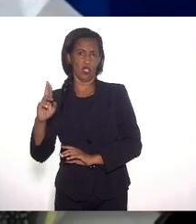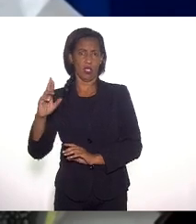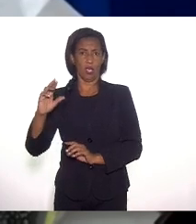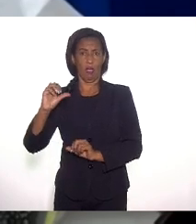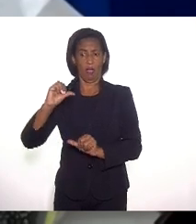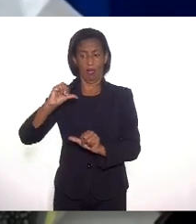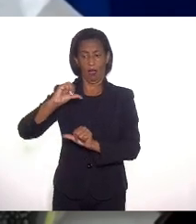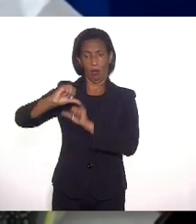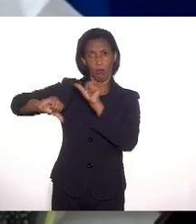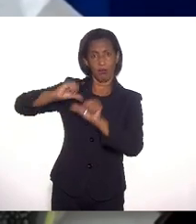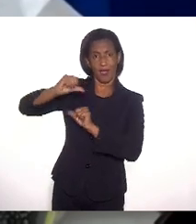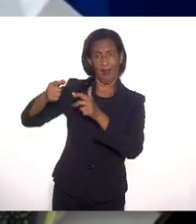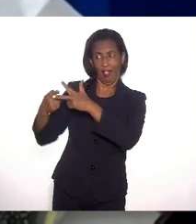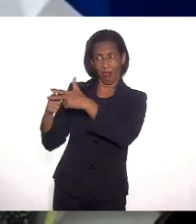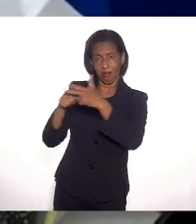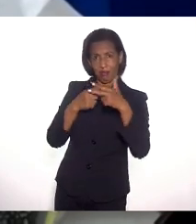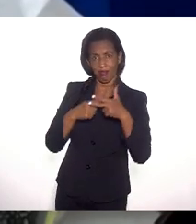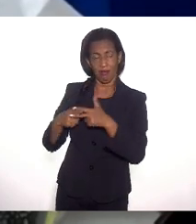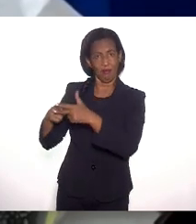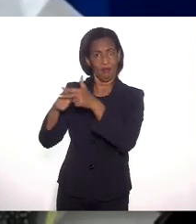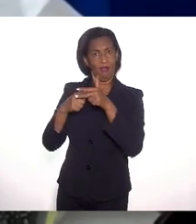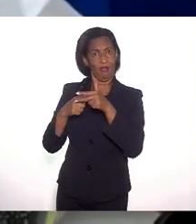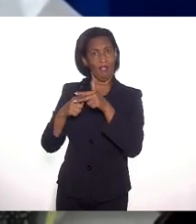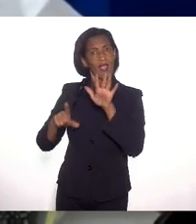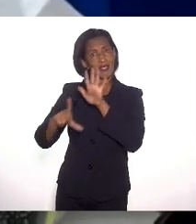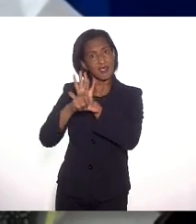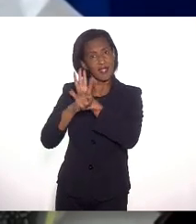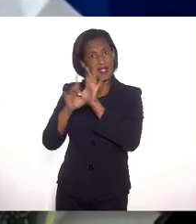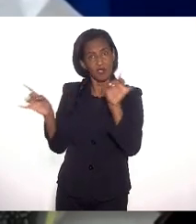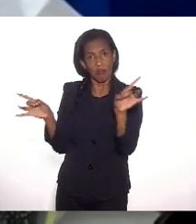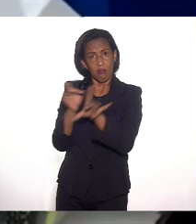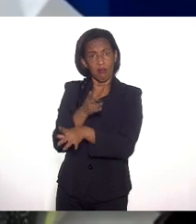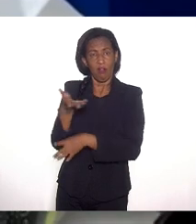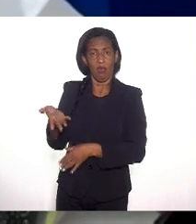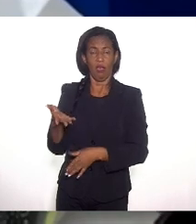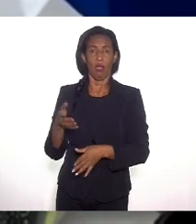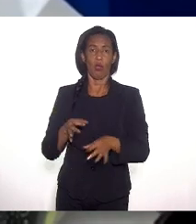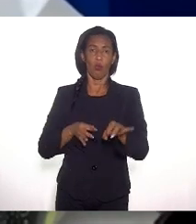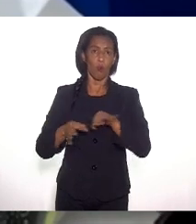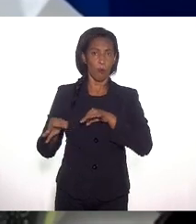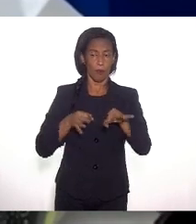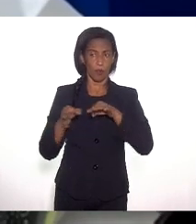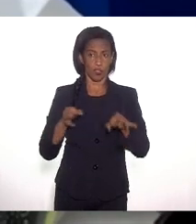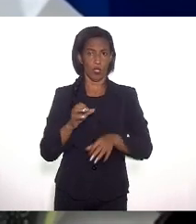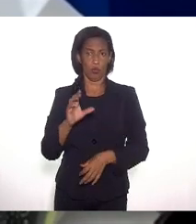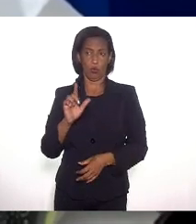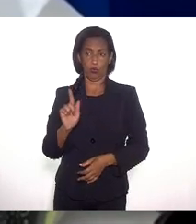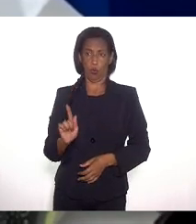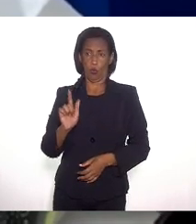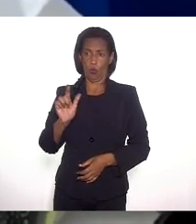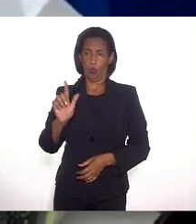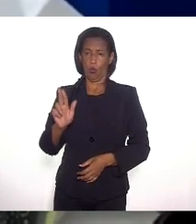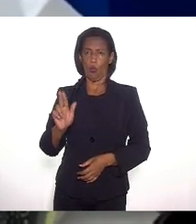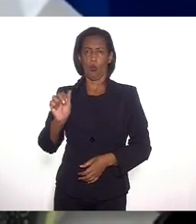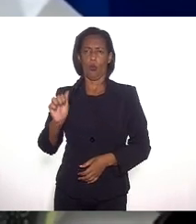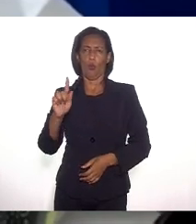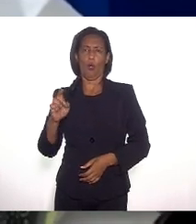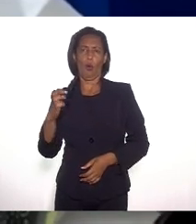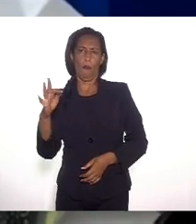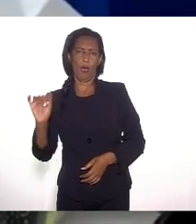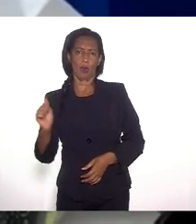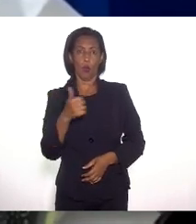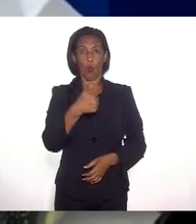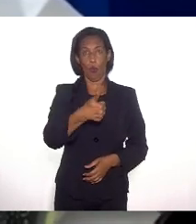alterações nesta lei de 99 que está em vigor. Né? O projeto do deputado Márcio Gualberto, 1637,